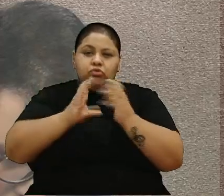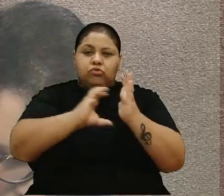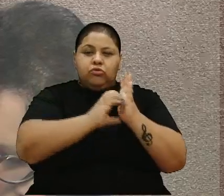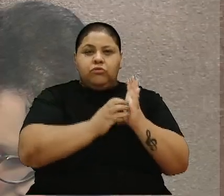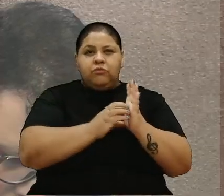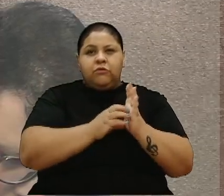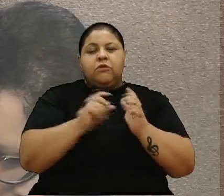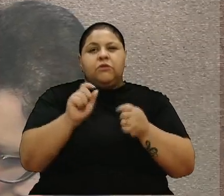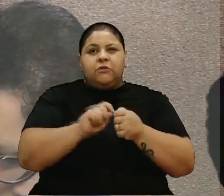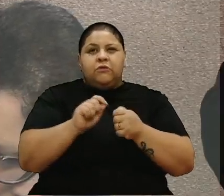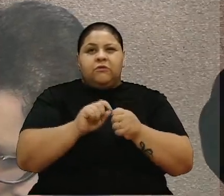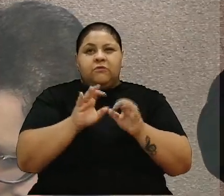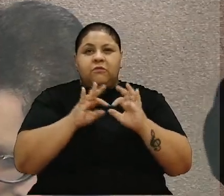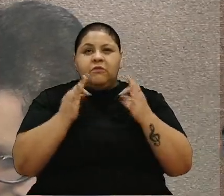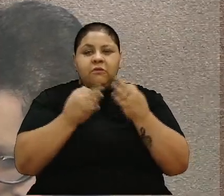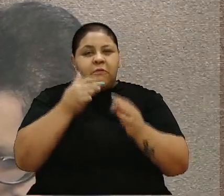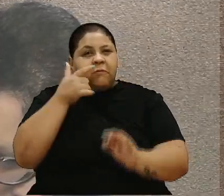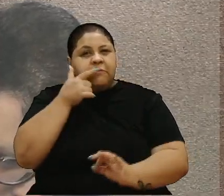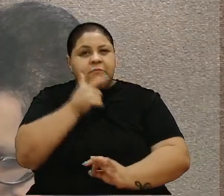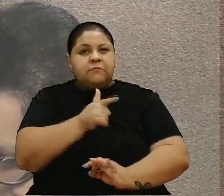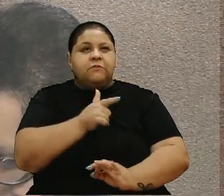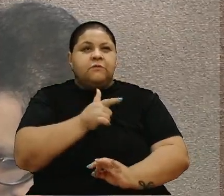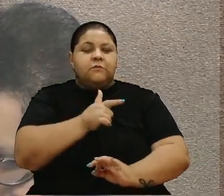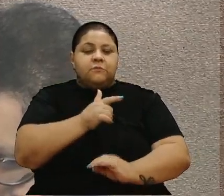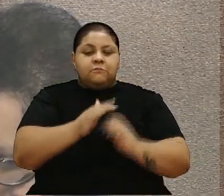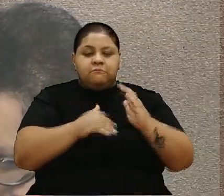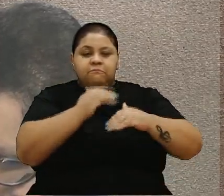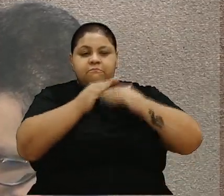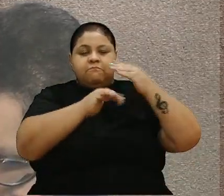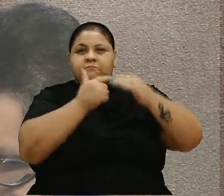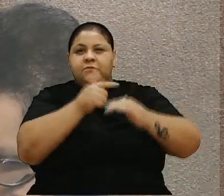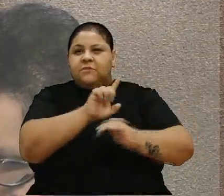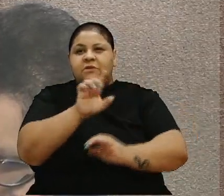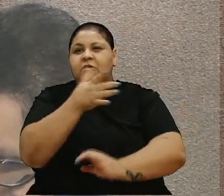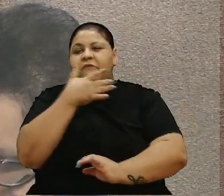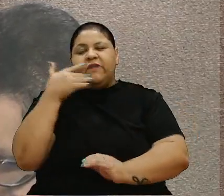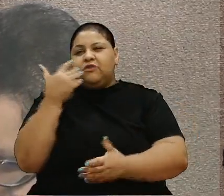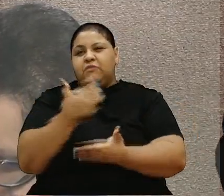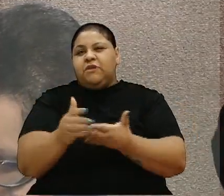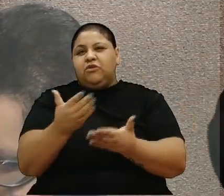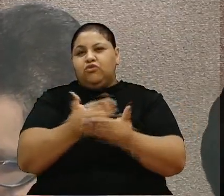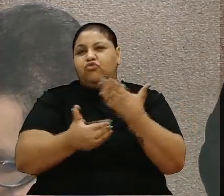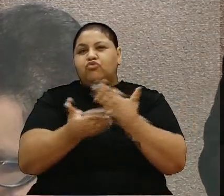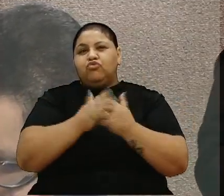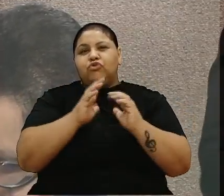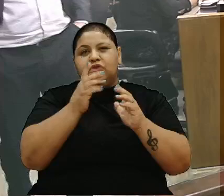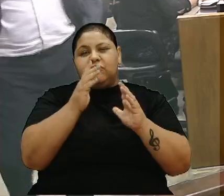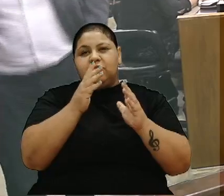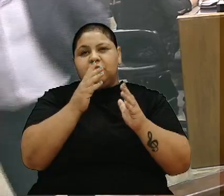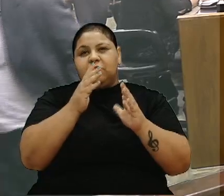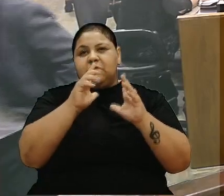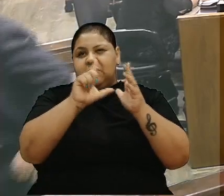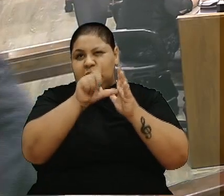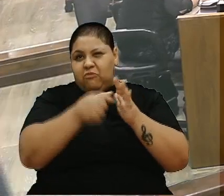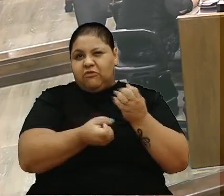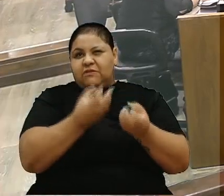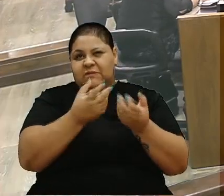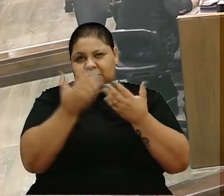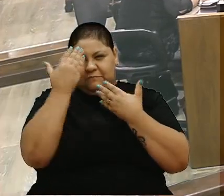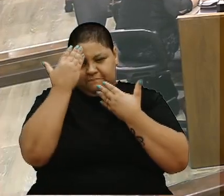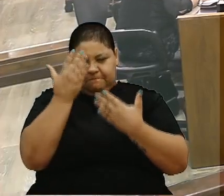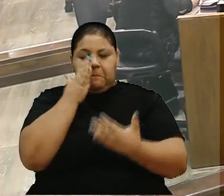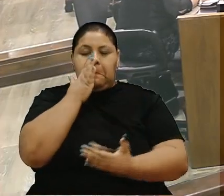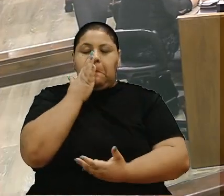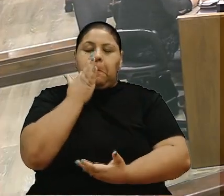isso faz com que a família consiga se reestruturar novamente, que não é fácil perder tudo após o incêndio. Muito obrigado.